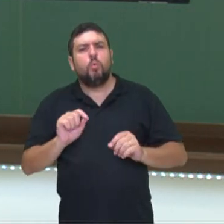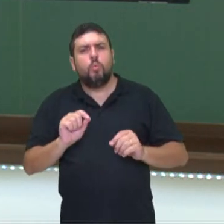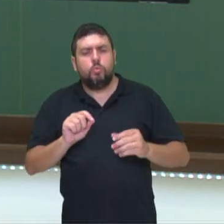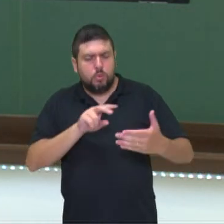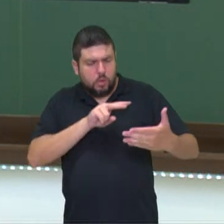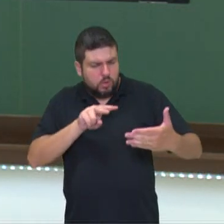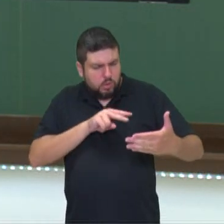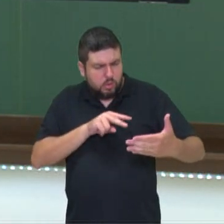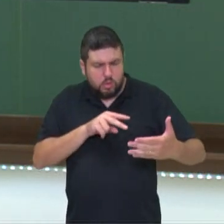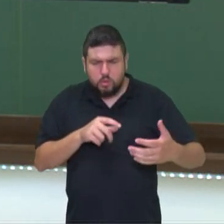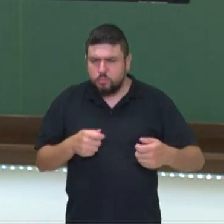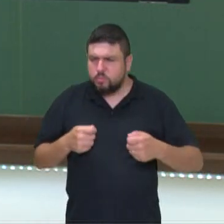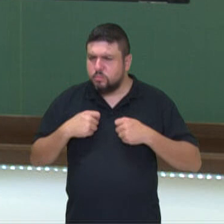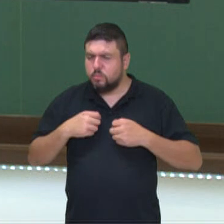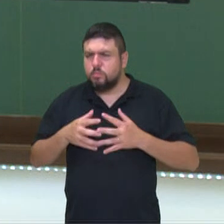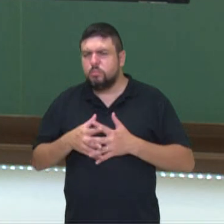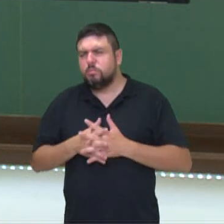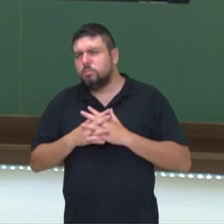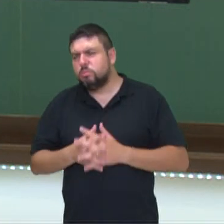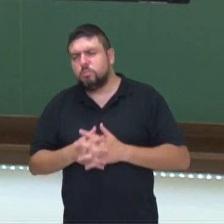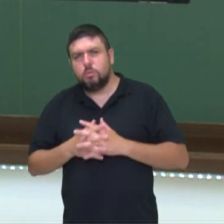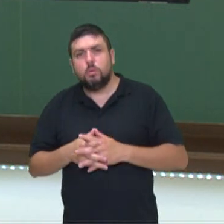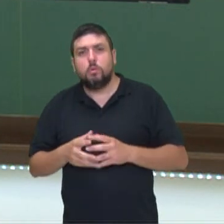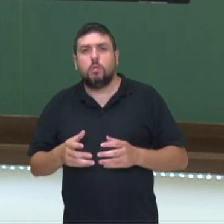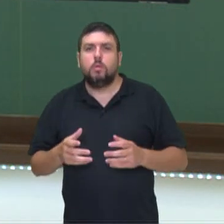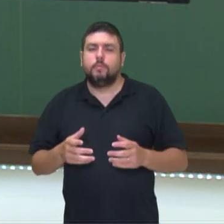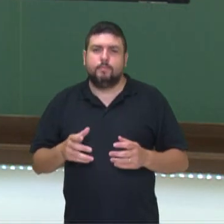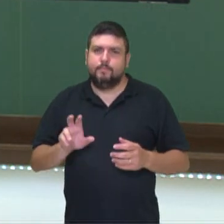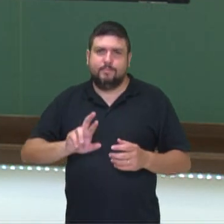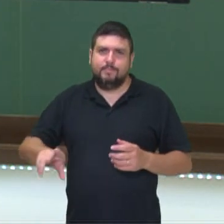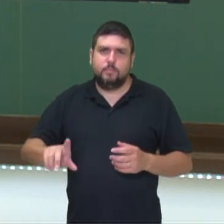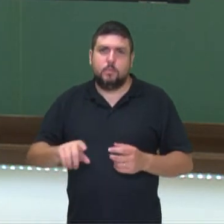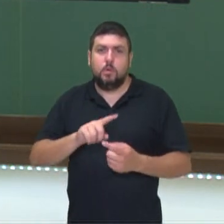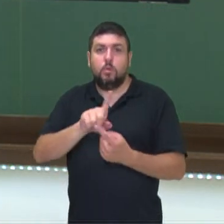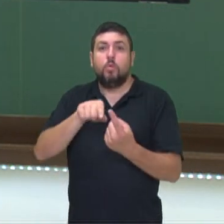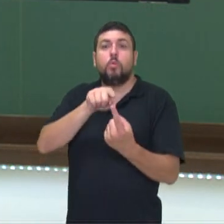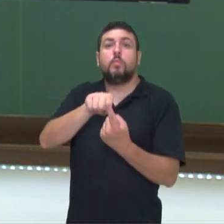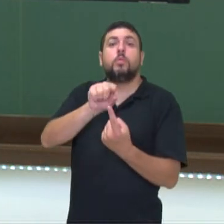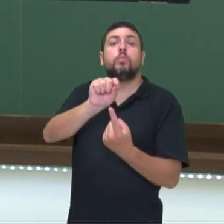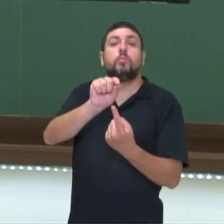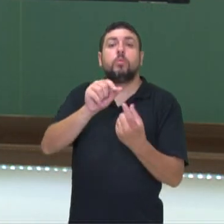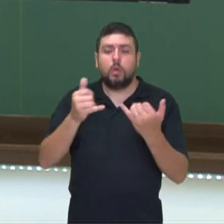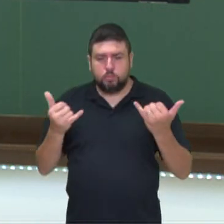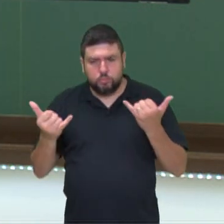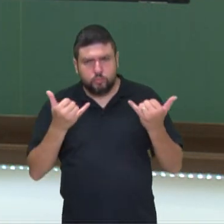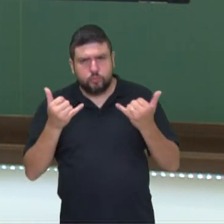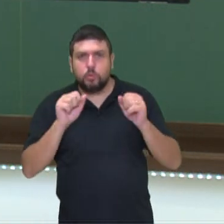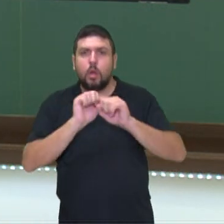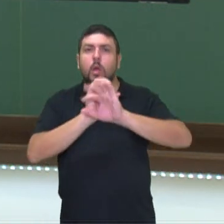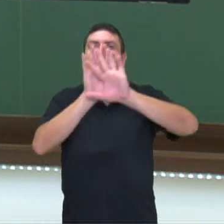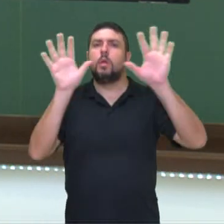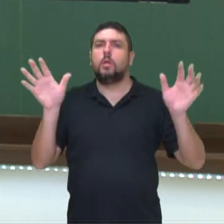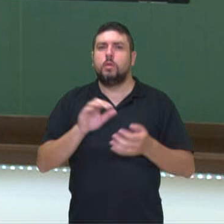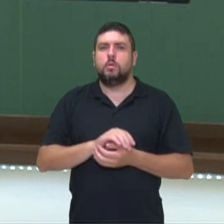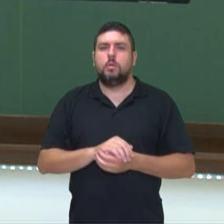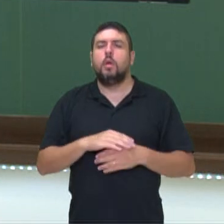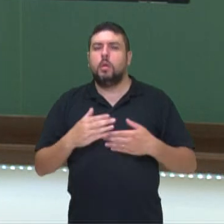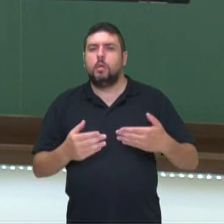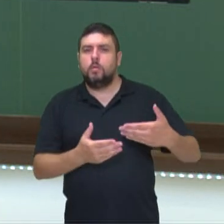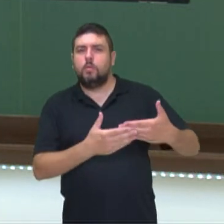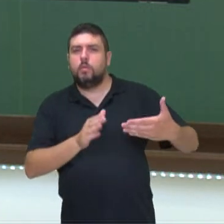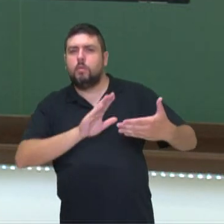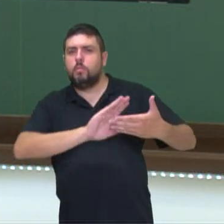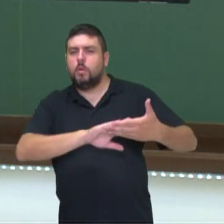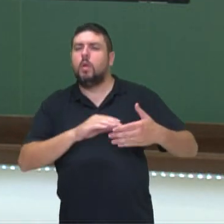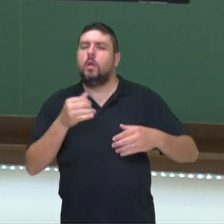alguns leitores e não a informação. Então, não vai alcançar o seu objetivo. Então, o duplo sentido deve ser